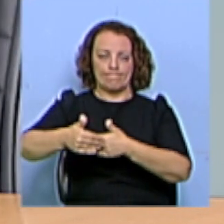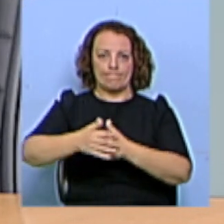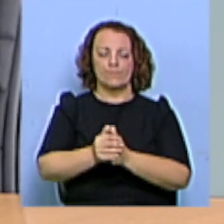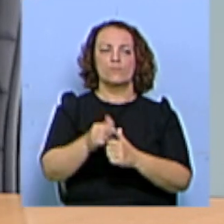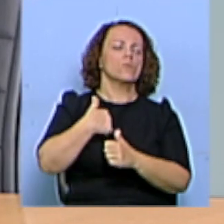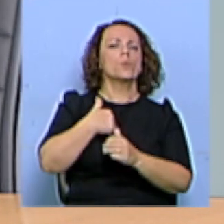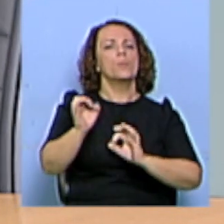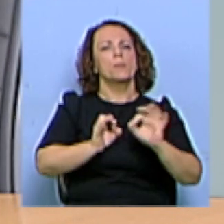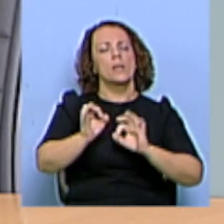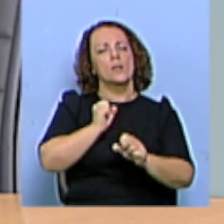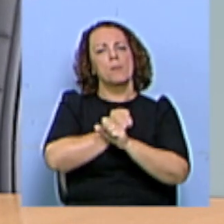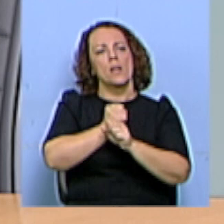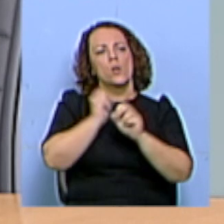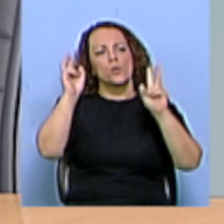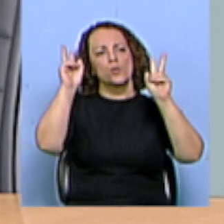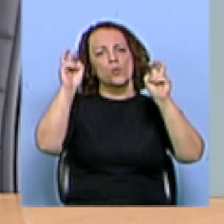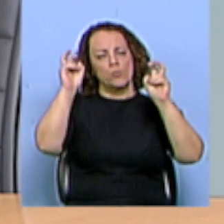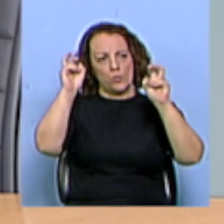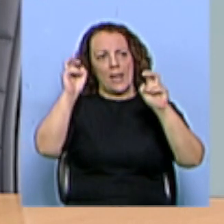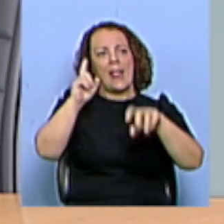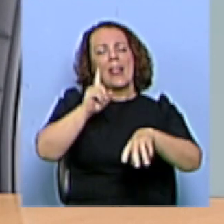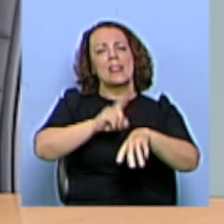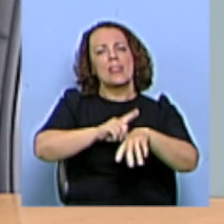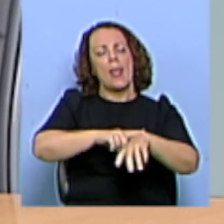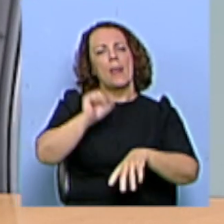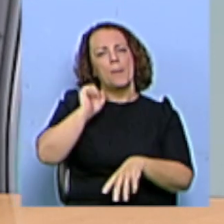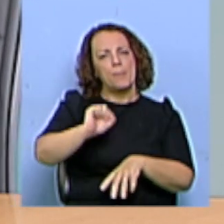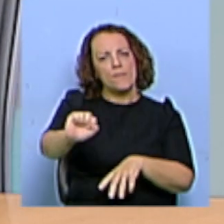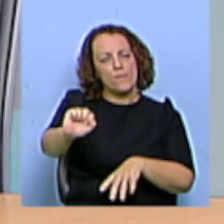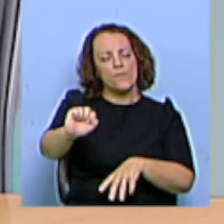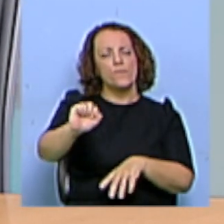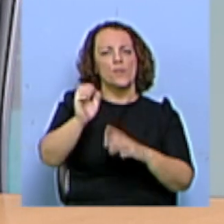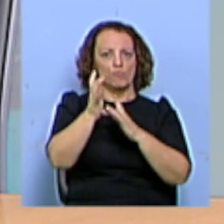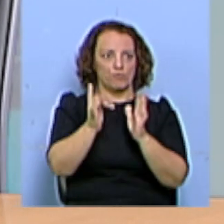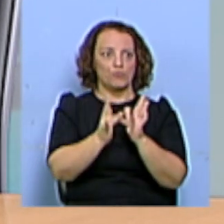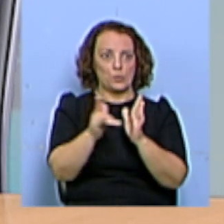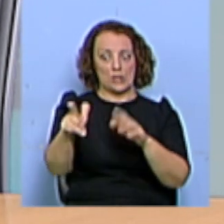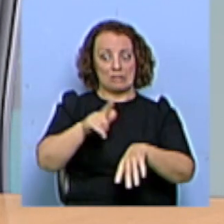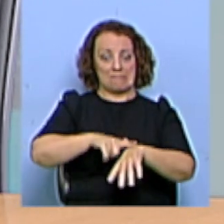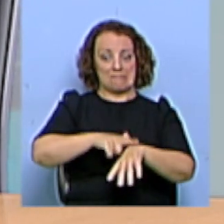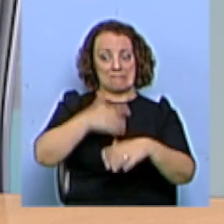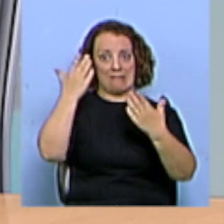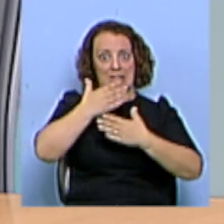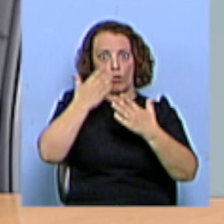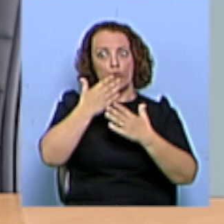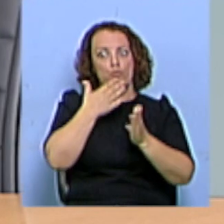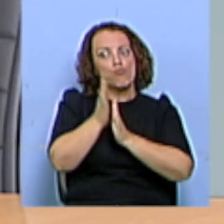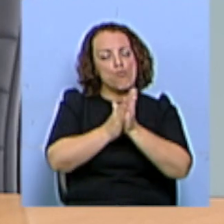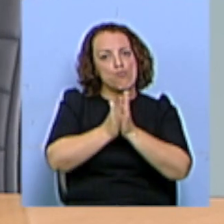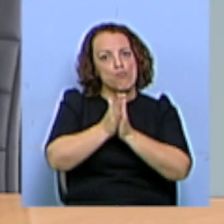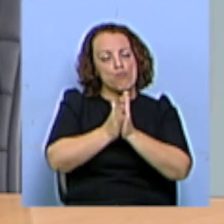trabalho sobre o mundo, ou sobre o tempo de Jesus, e ainda mesmo nesses poucos dias foi muito proveitosa,